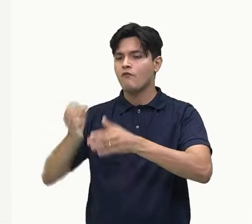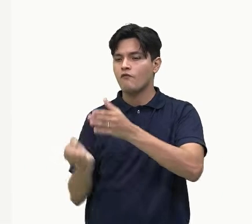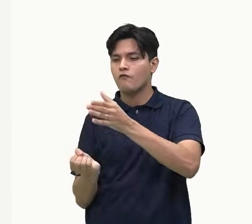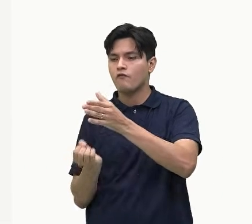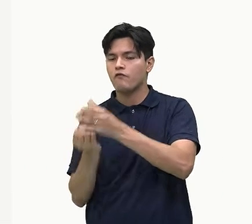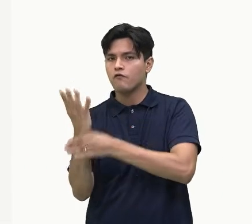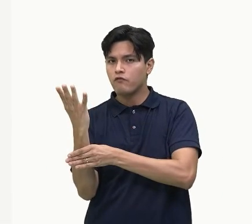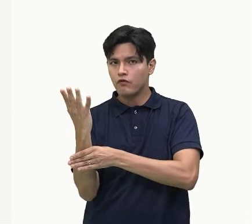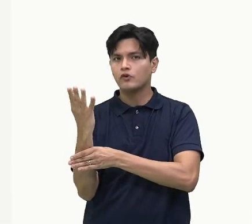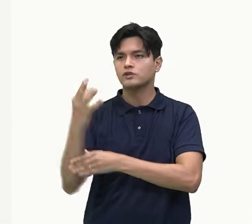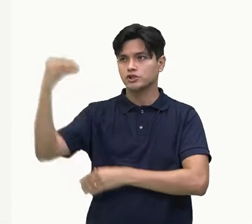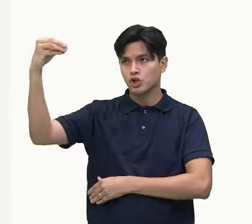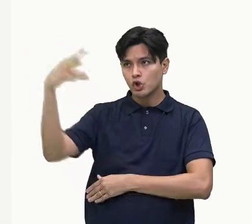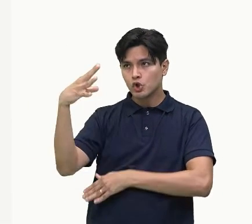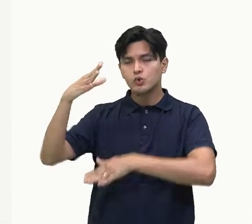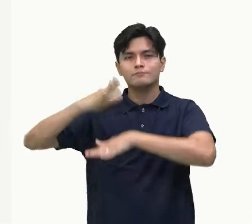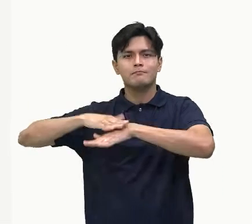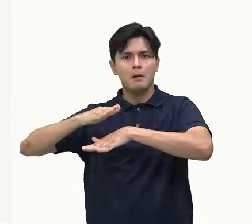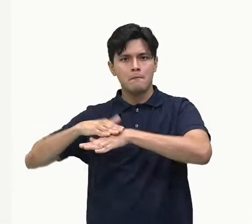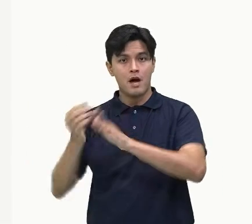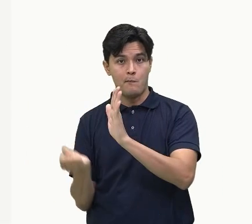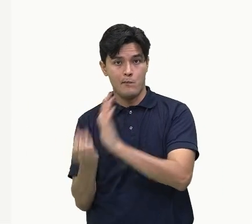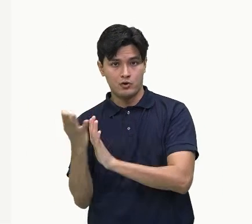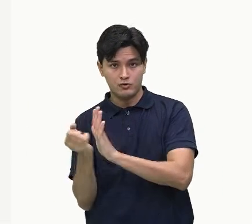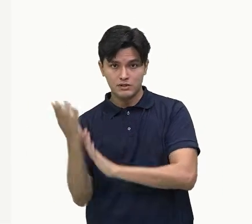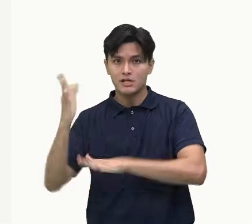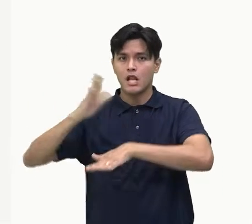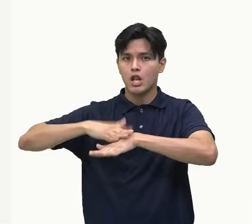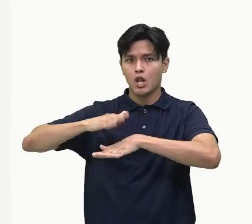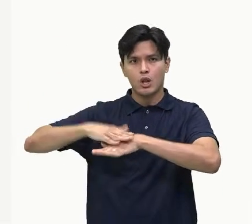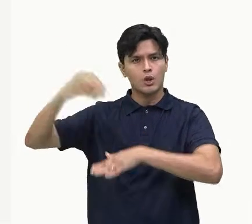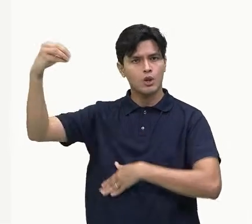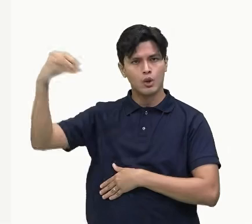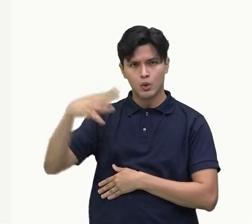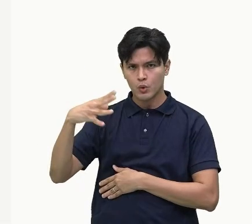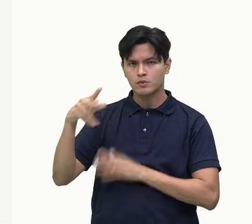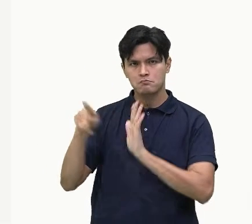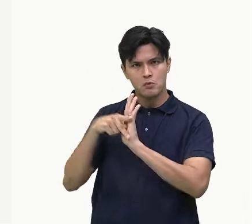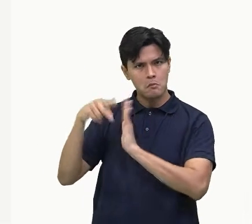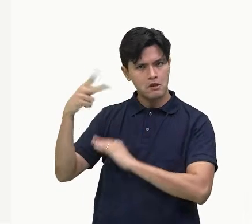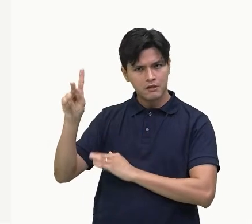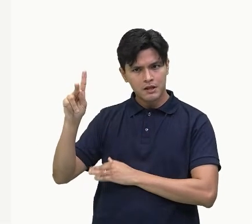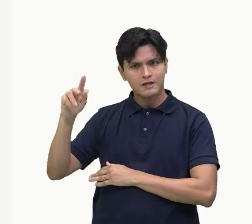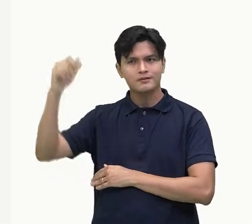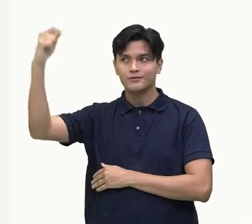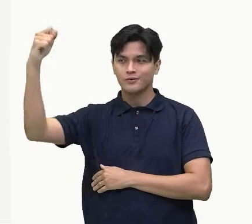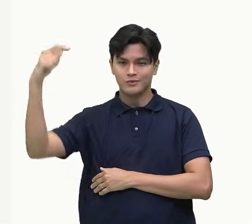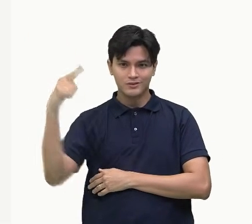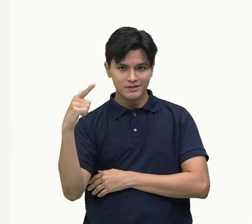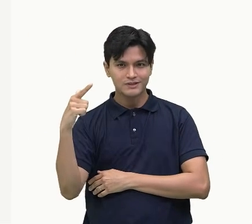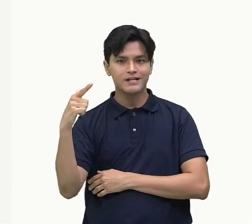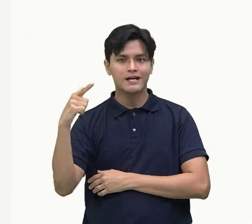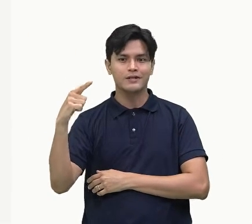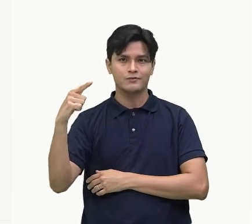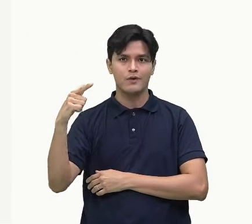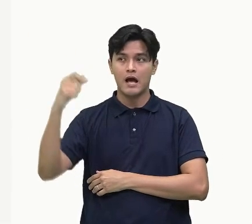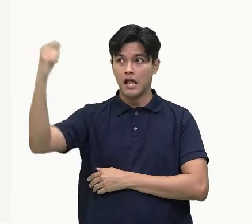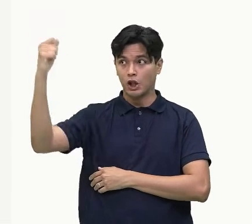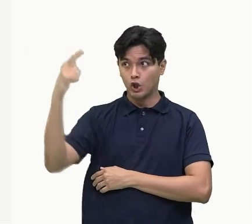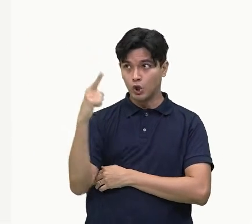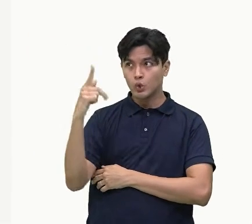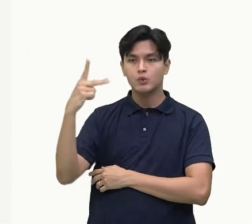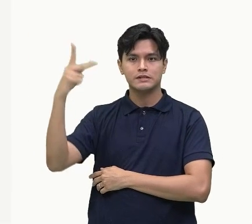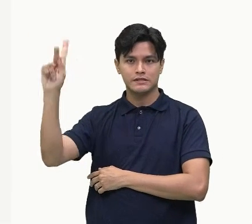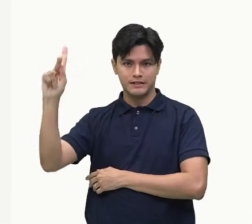ele emite sua própria luz, né, e lança essa luz para todo o sistema solar, para todo o